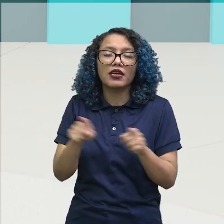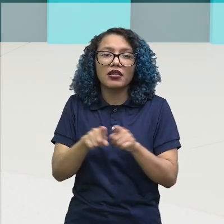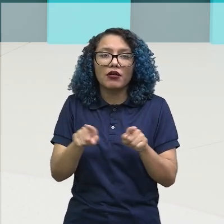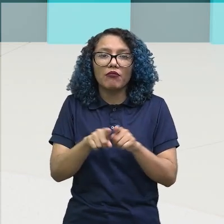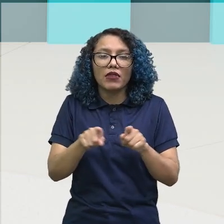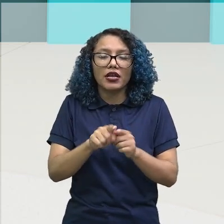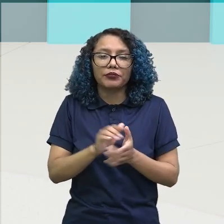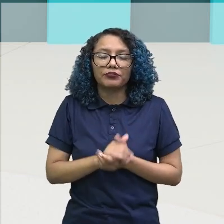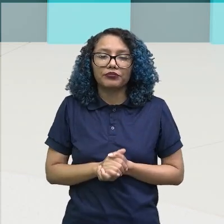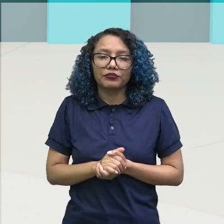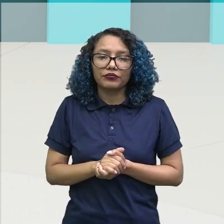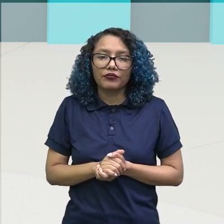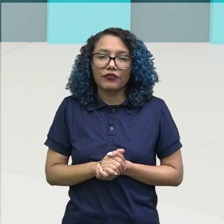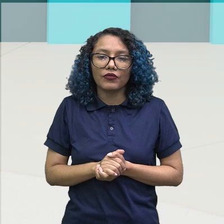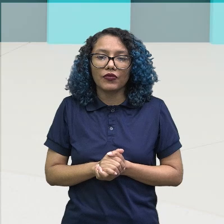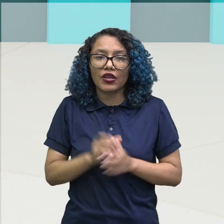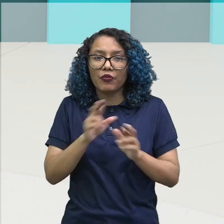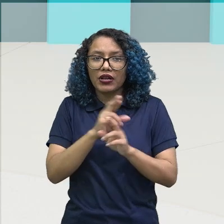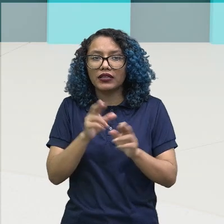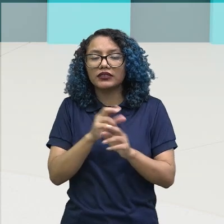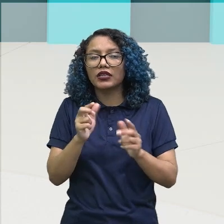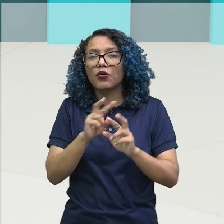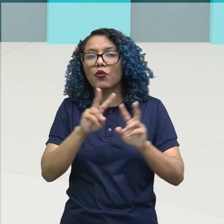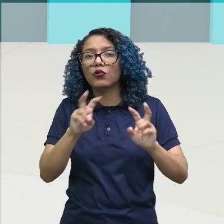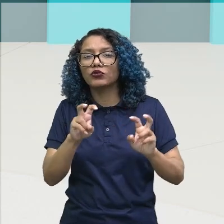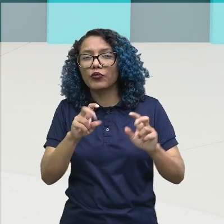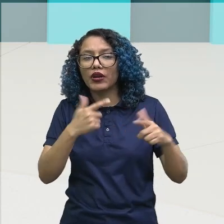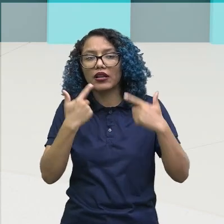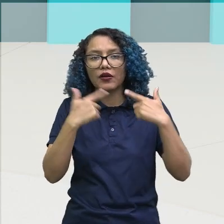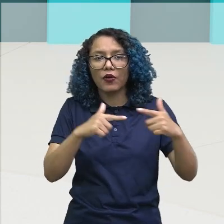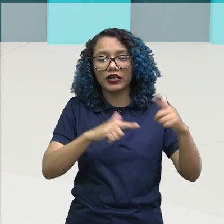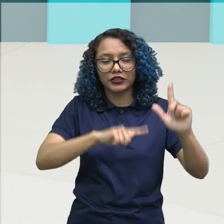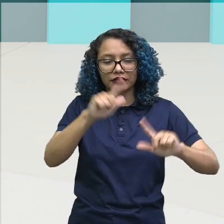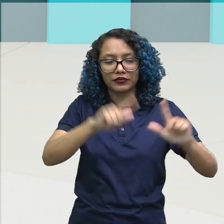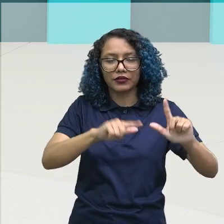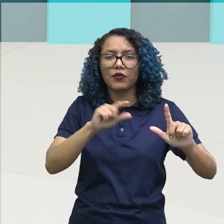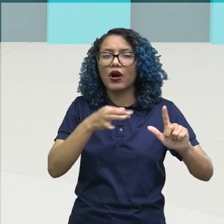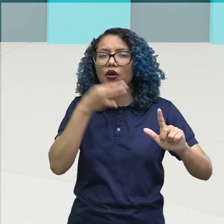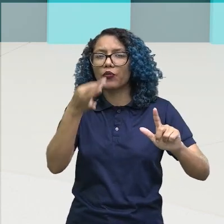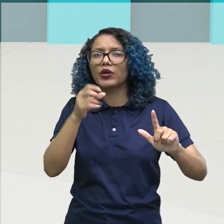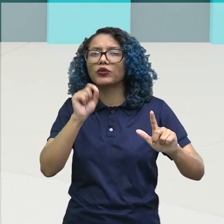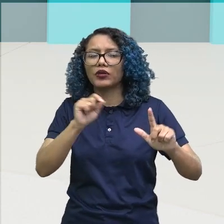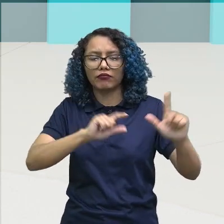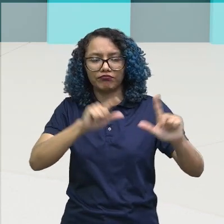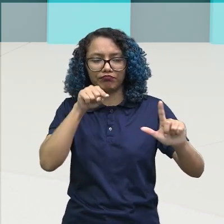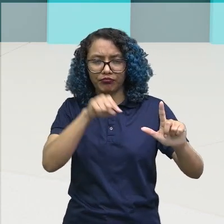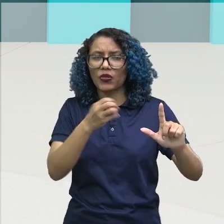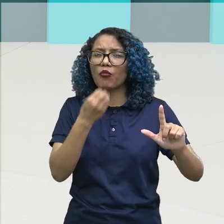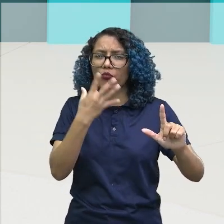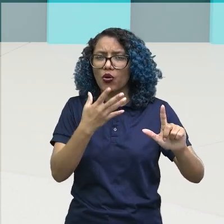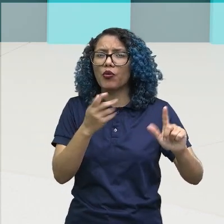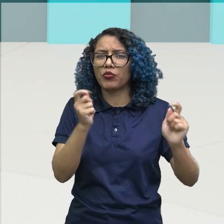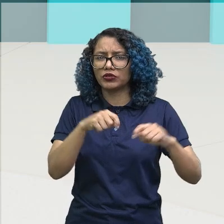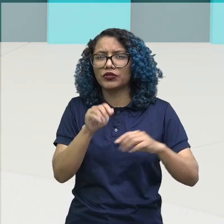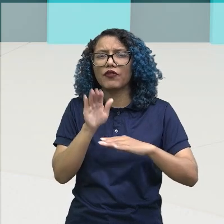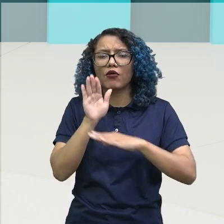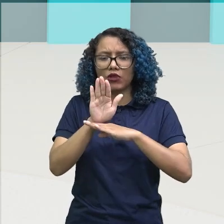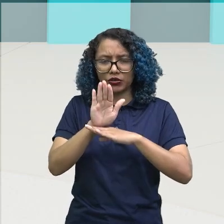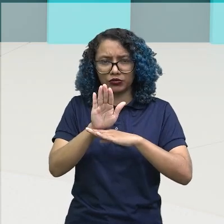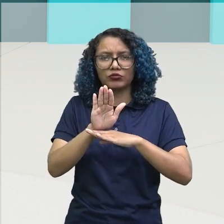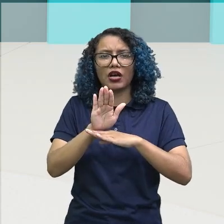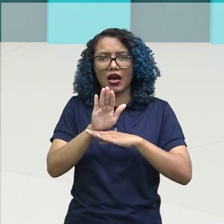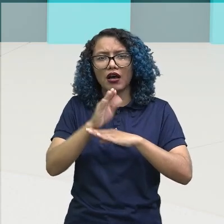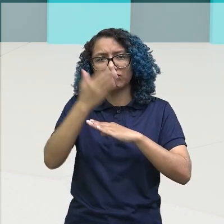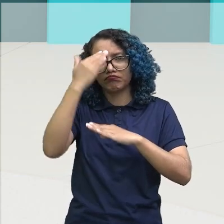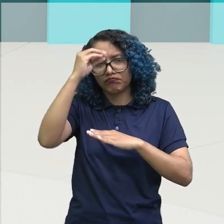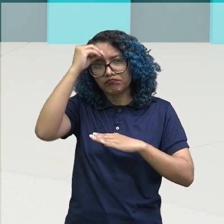à própria linguagem da TV. Percebo que um dos argumentos é colocado que a televisão pode sim ajudar a ampliar o